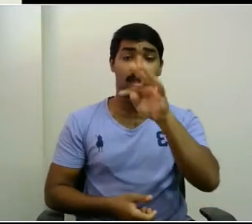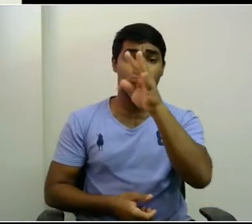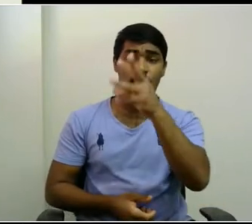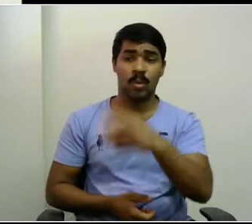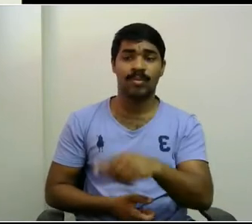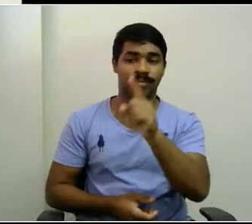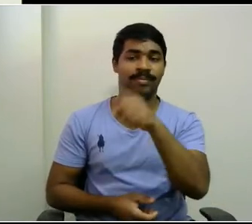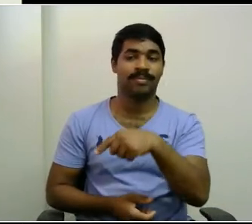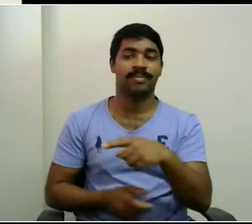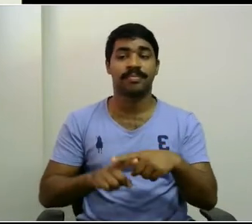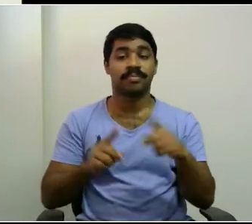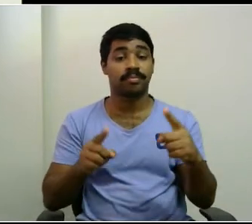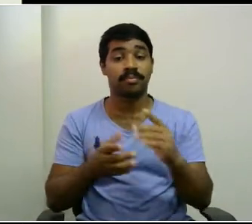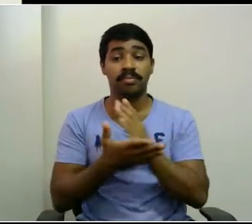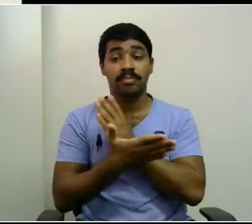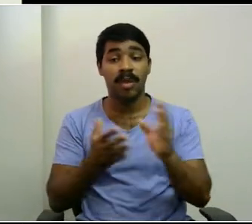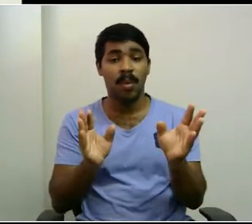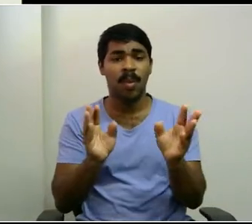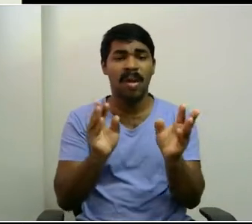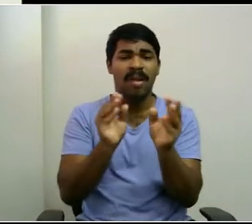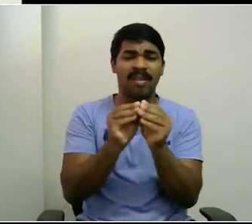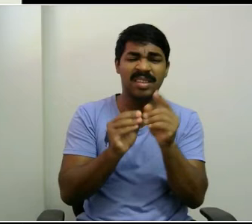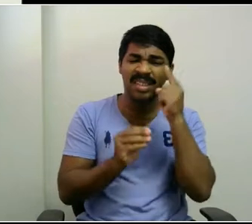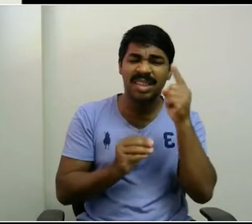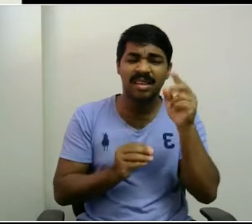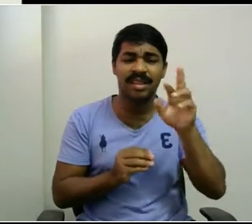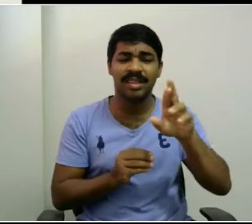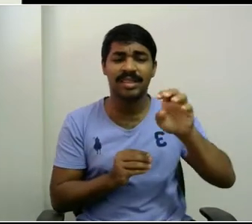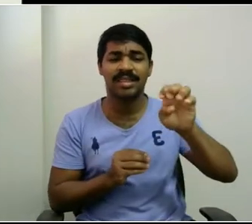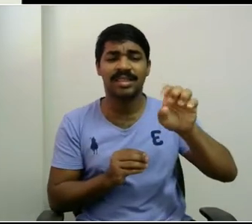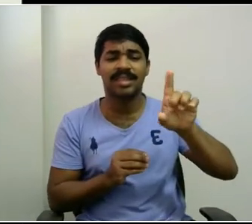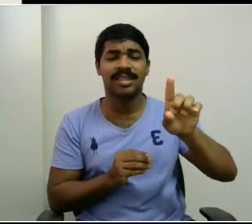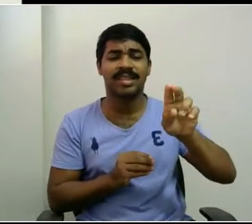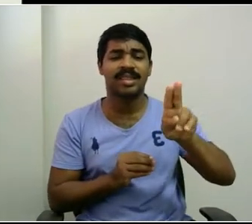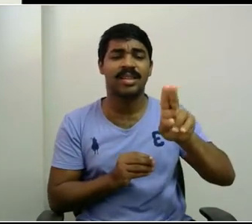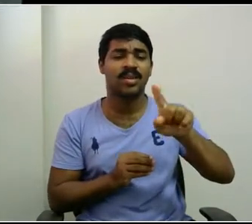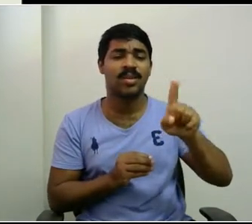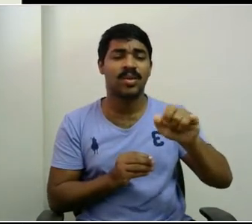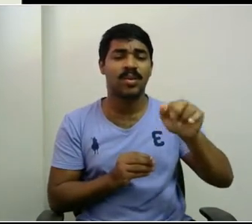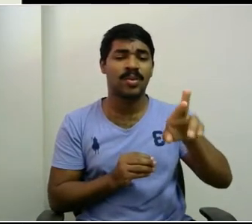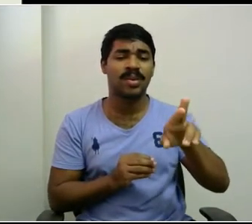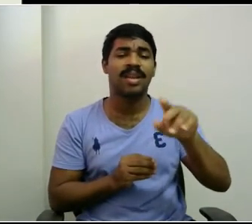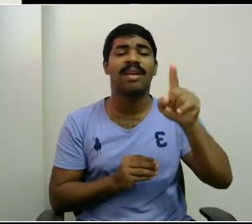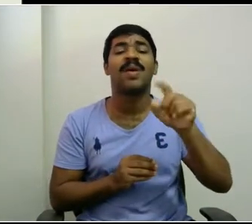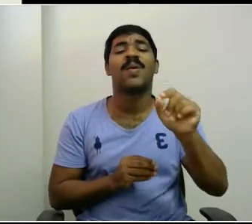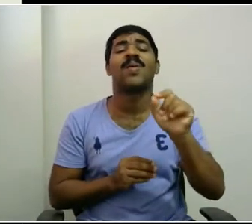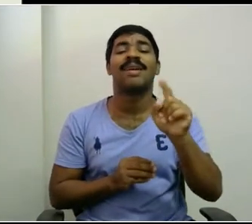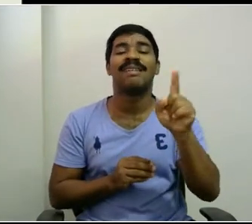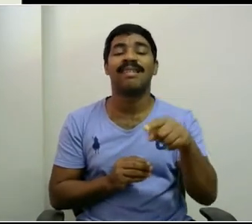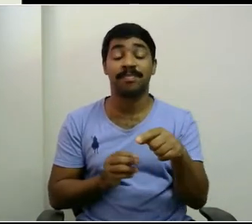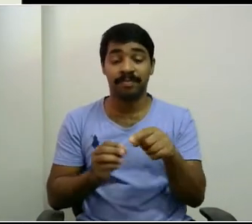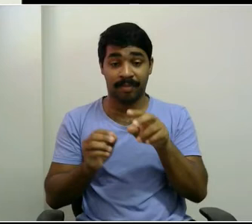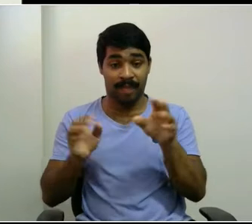essa daqui. Né? Reduzir ela é deixar ela na forma geral. Qual é a forma geral? Não, na forma padrão. A